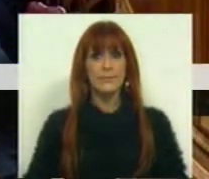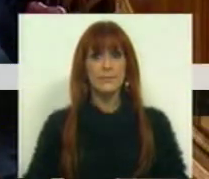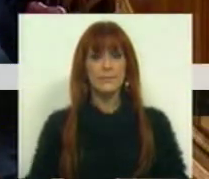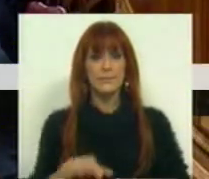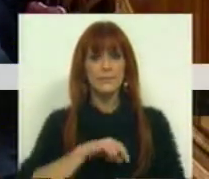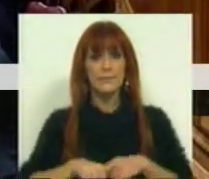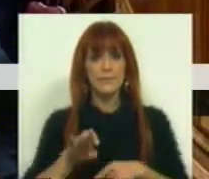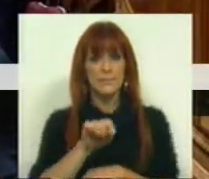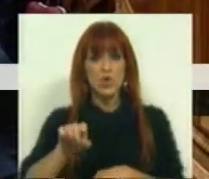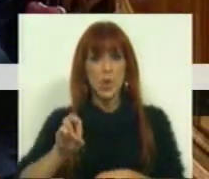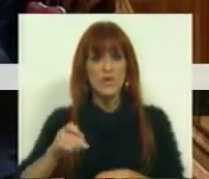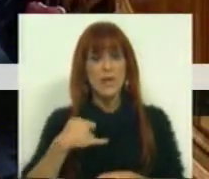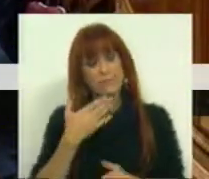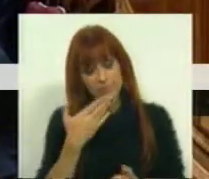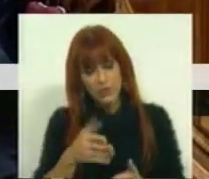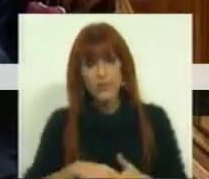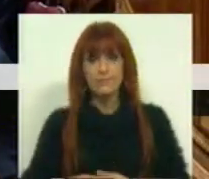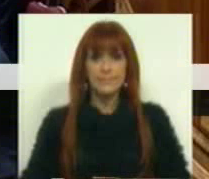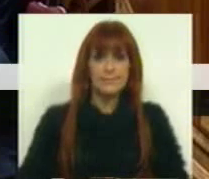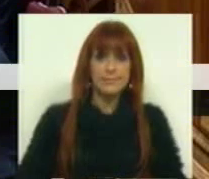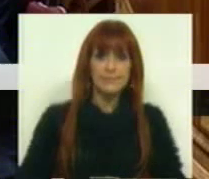Sr. Deputado João Semedo, faz favor.